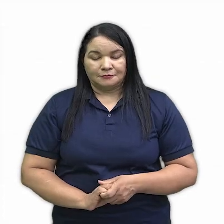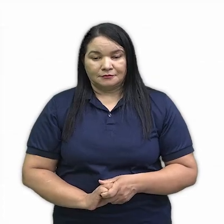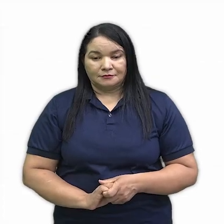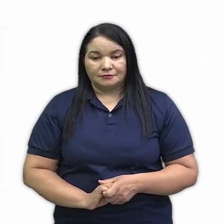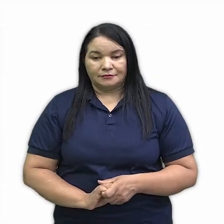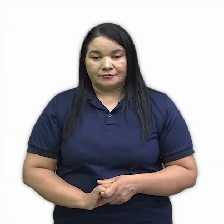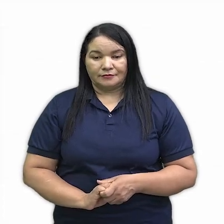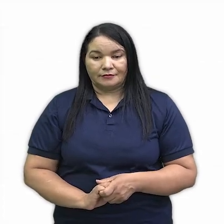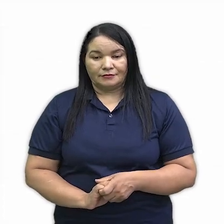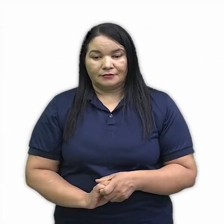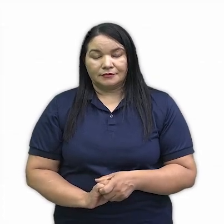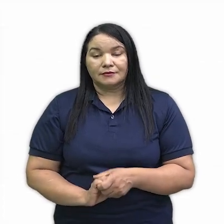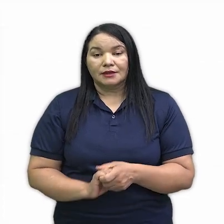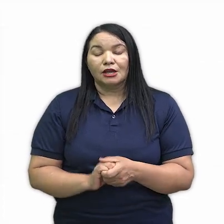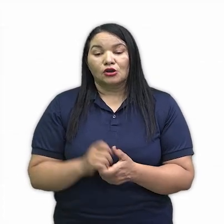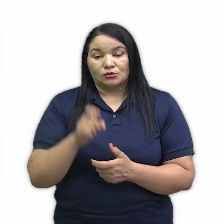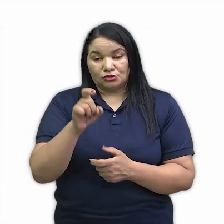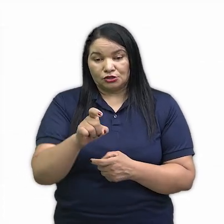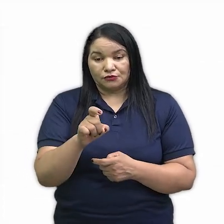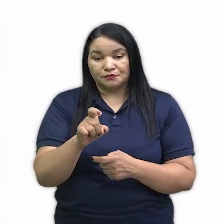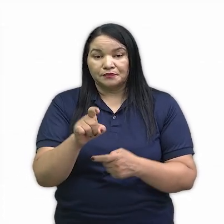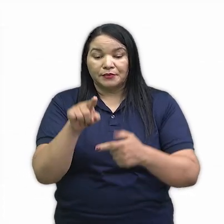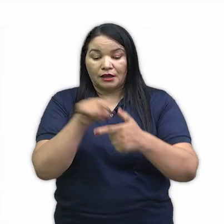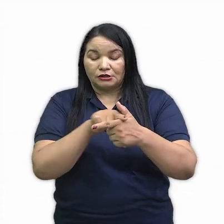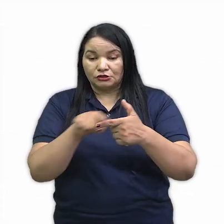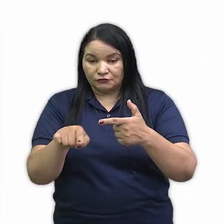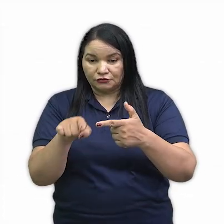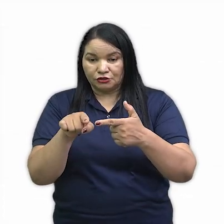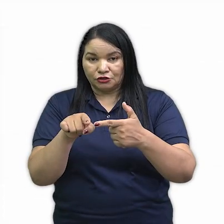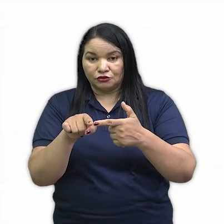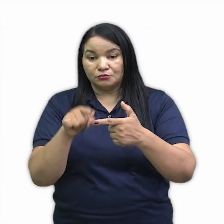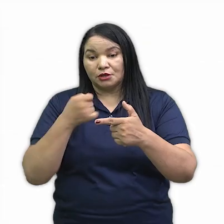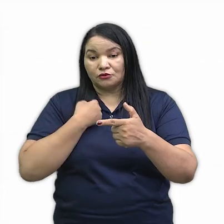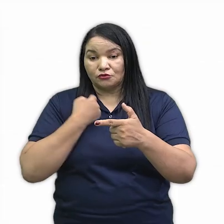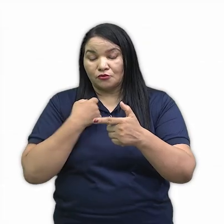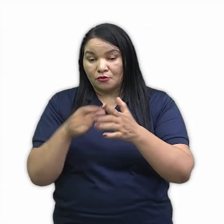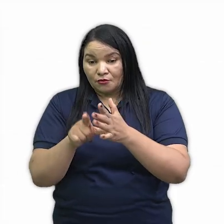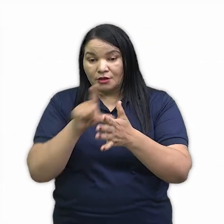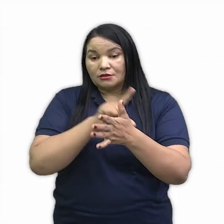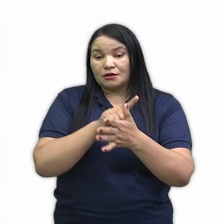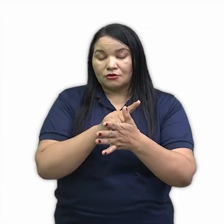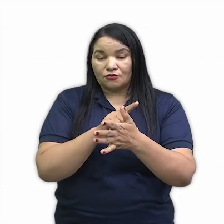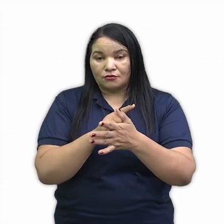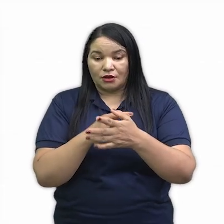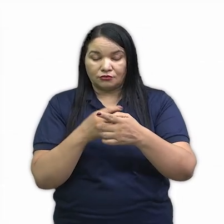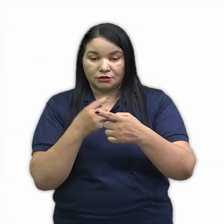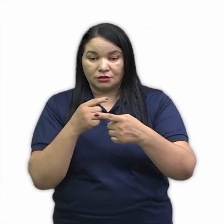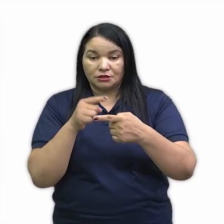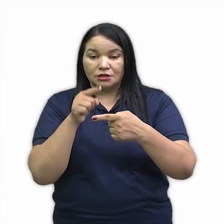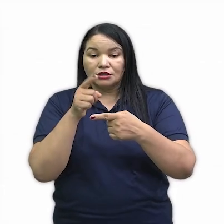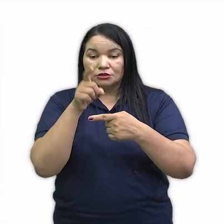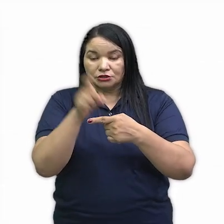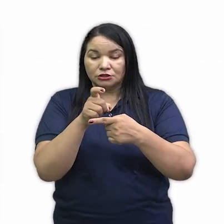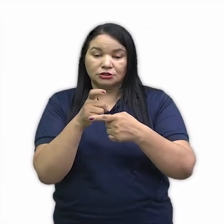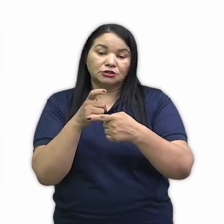3, ele tem que ser exatamente igual ao 48